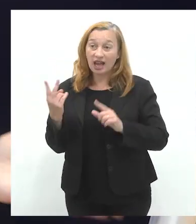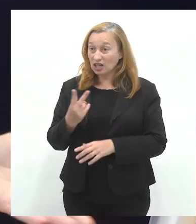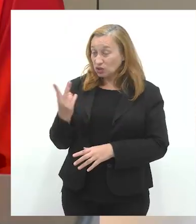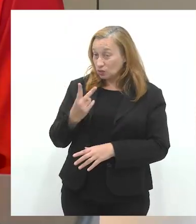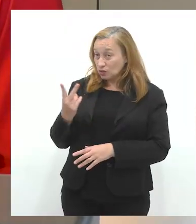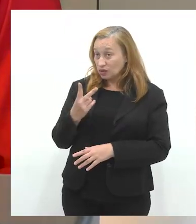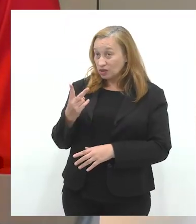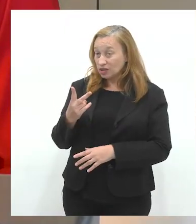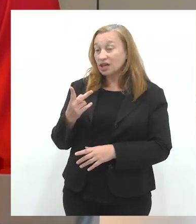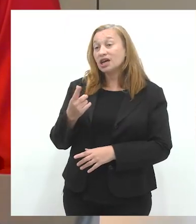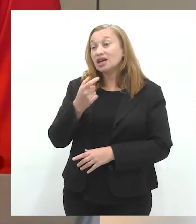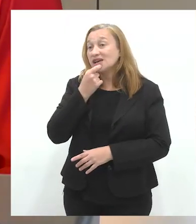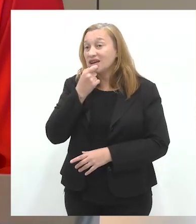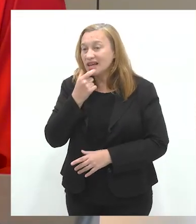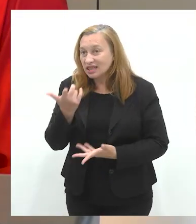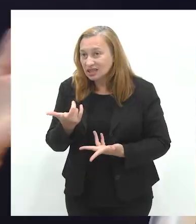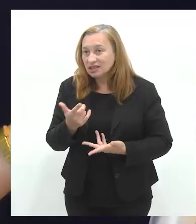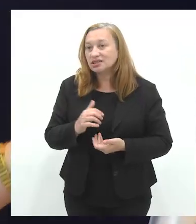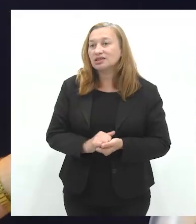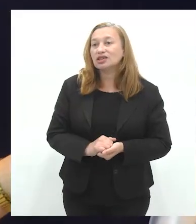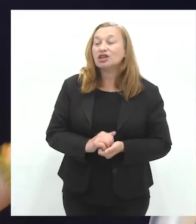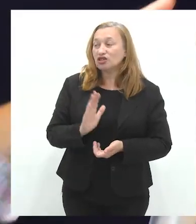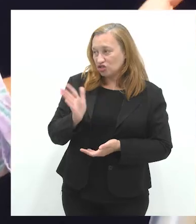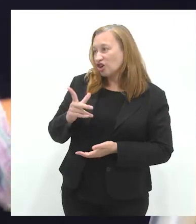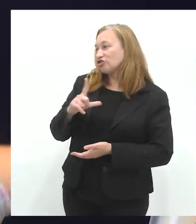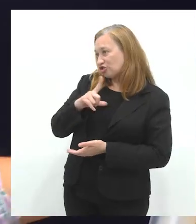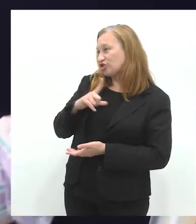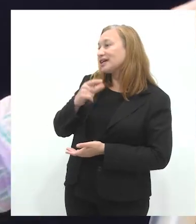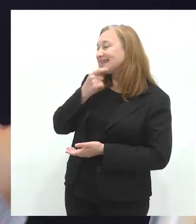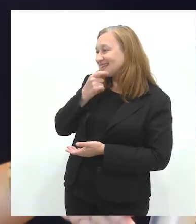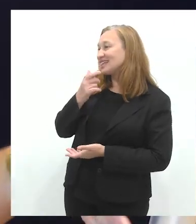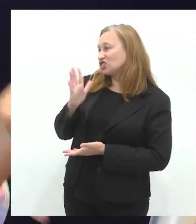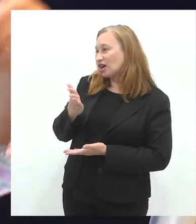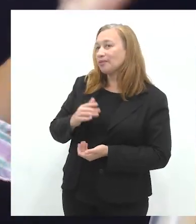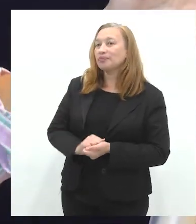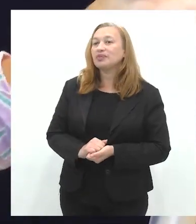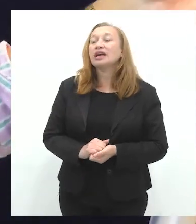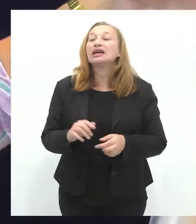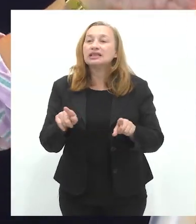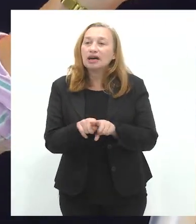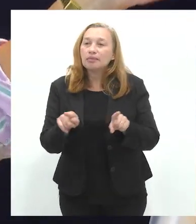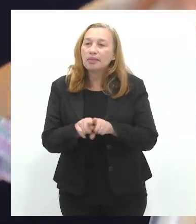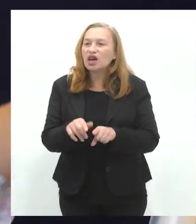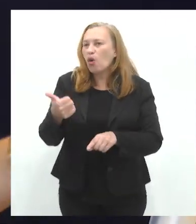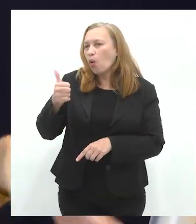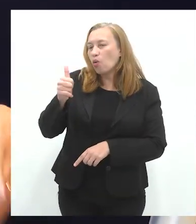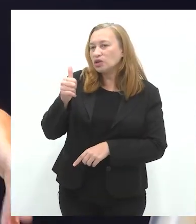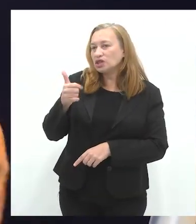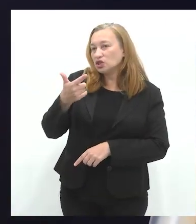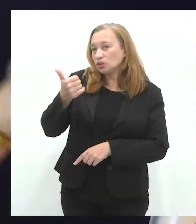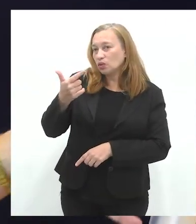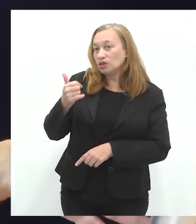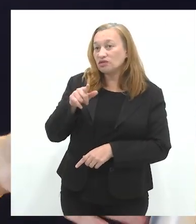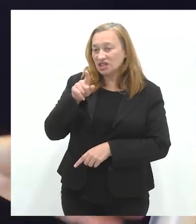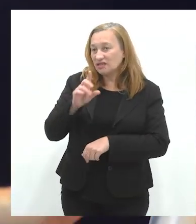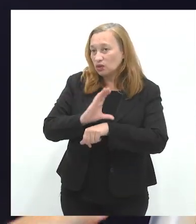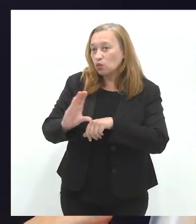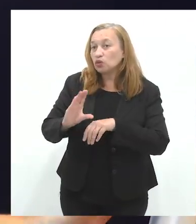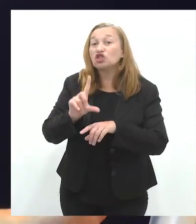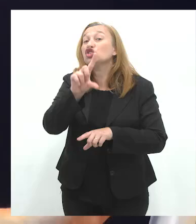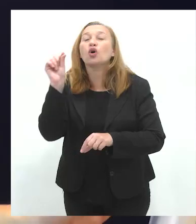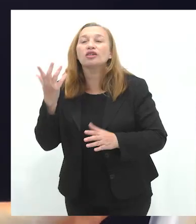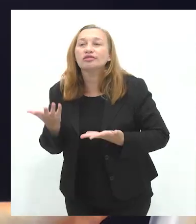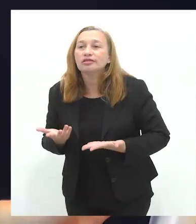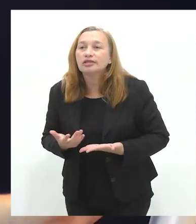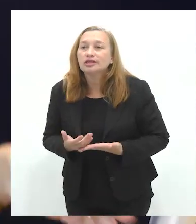duas abordavam ali o inglês. Uhum. Que Porque você já tinha o inglês. já tinha o inglês. Também, quando eu tinha ali 11, 12 anos, minha mãe falou: você vai fazer um curso,